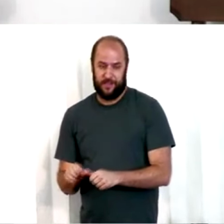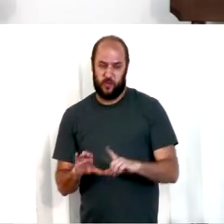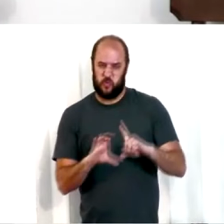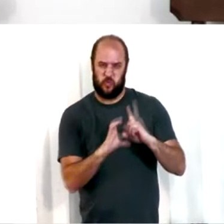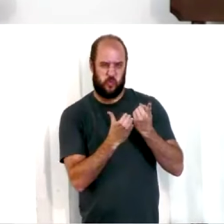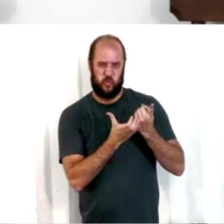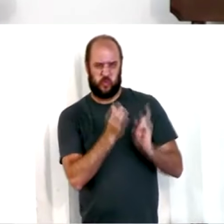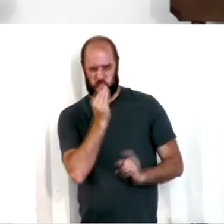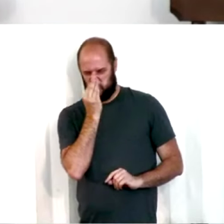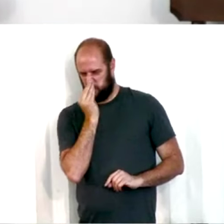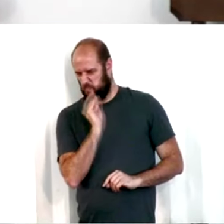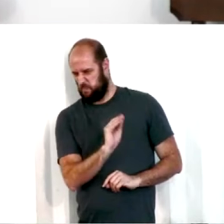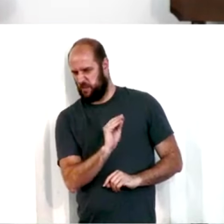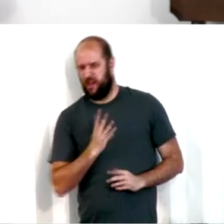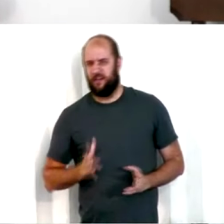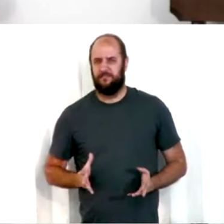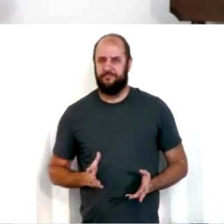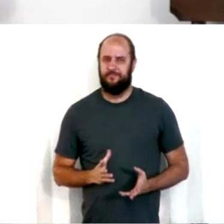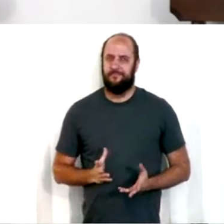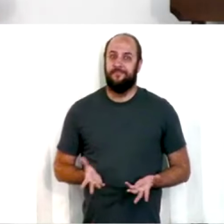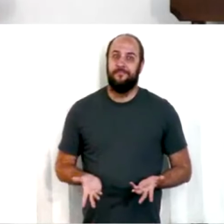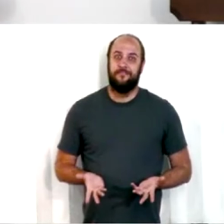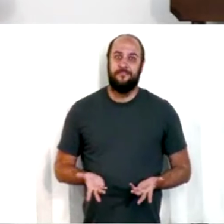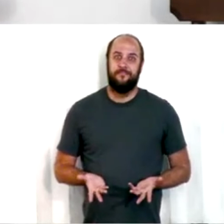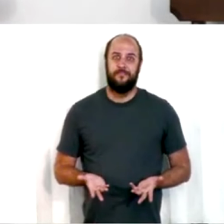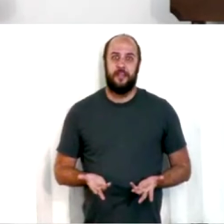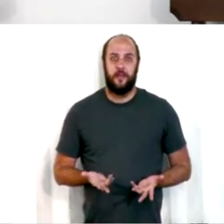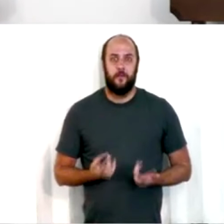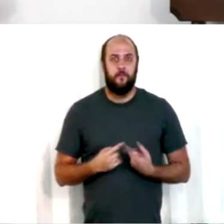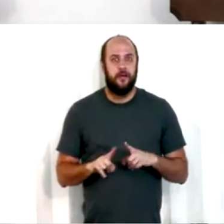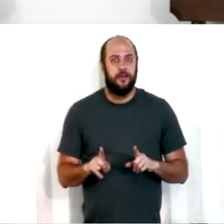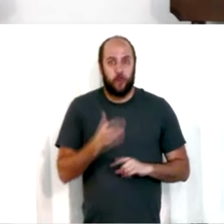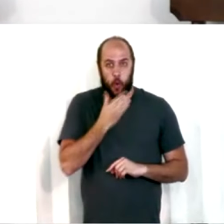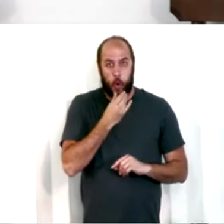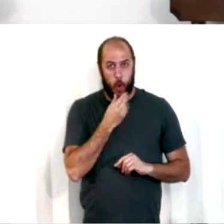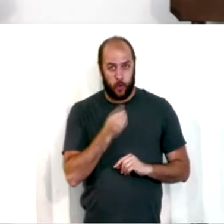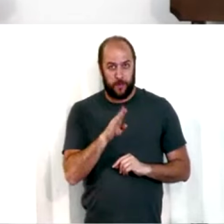Ou não vem ao culto porque fica com a visita. Ele faz o culto com a visita.